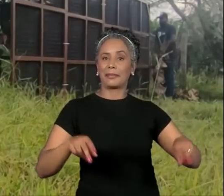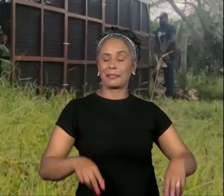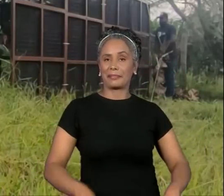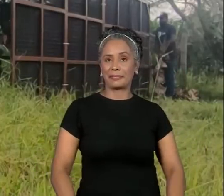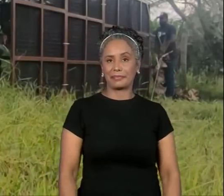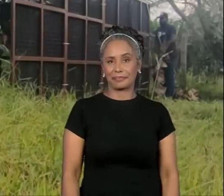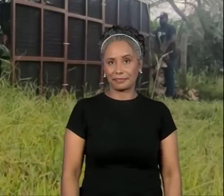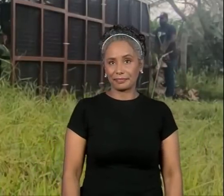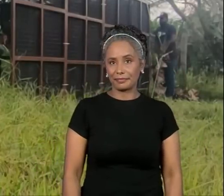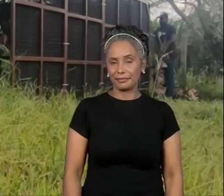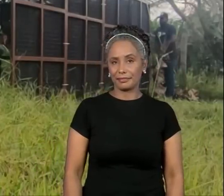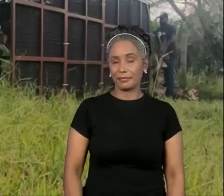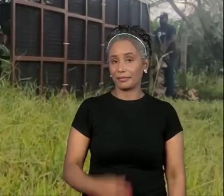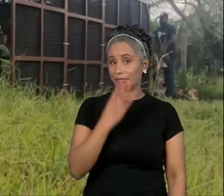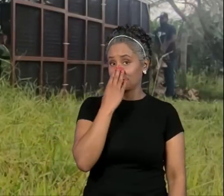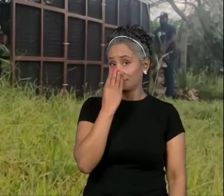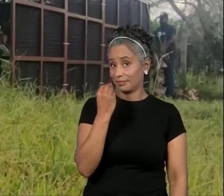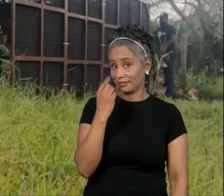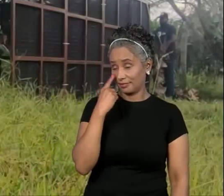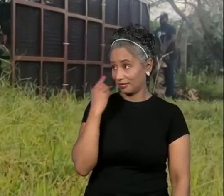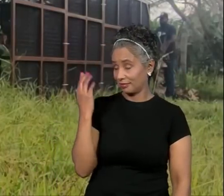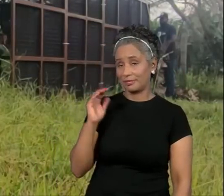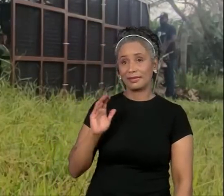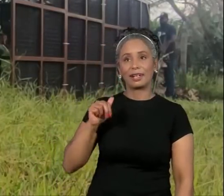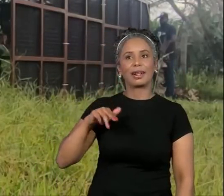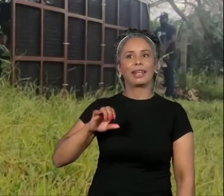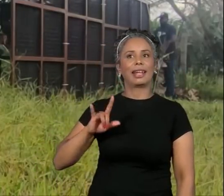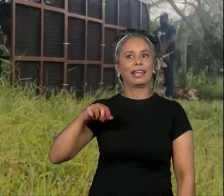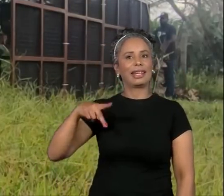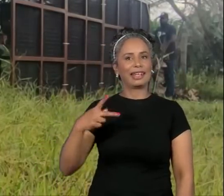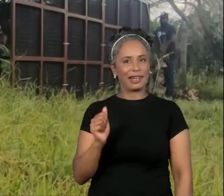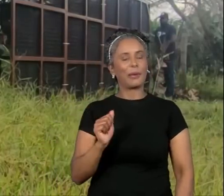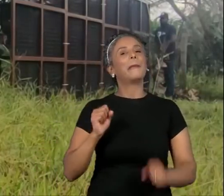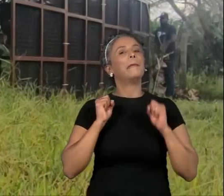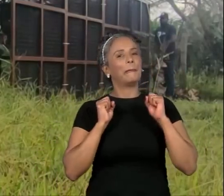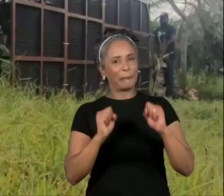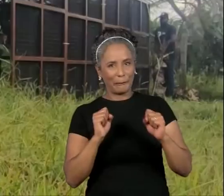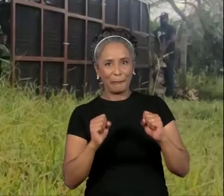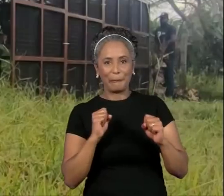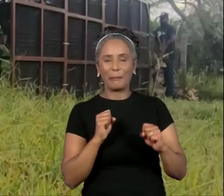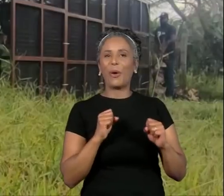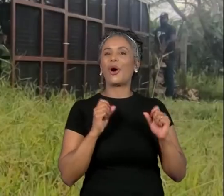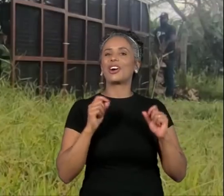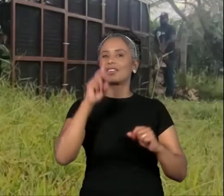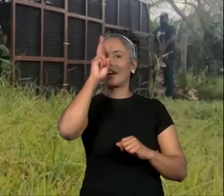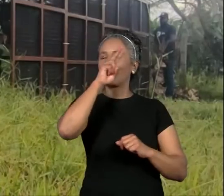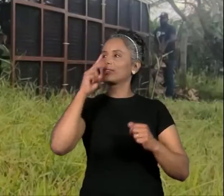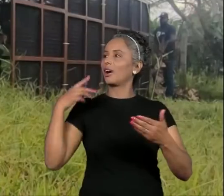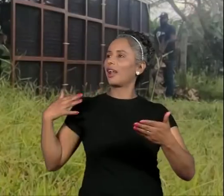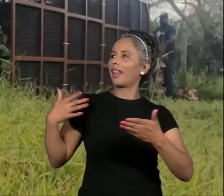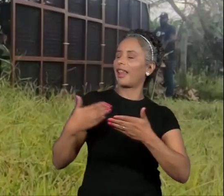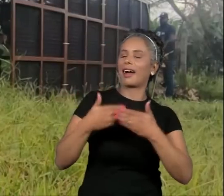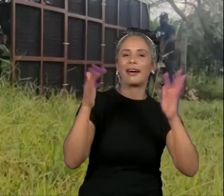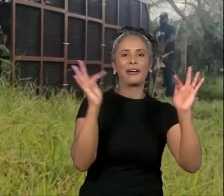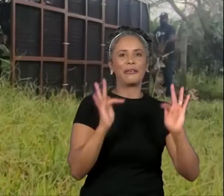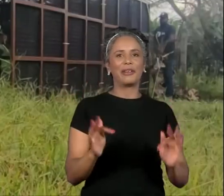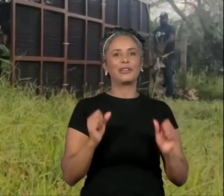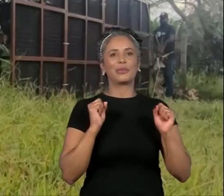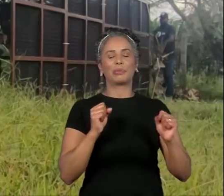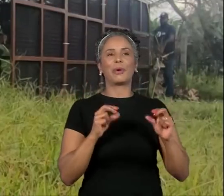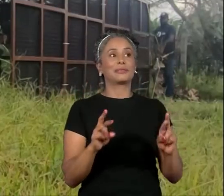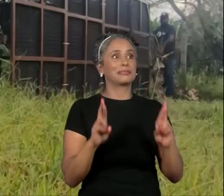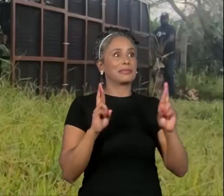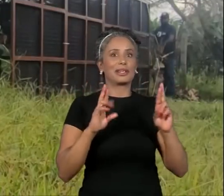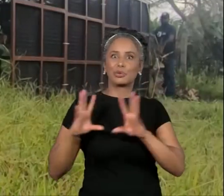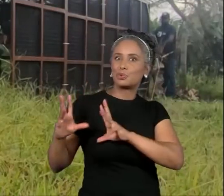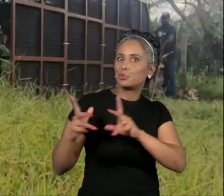Que Canelinha possa protagonizar uma história com um final feliz e seja um símbolo de esperança para tantos outros